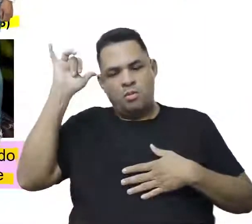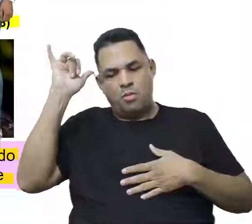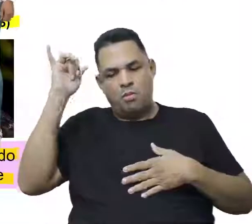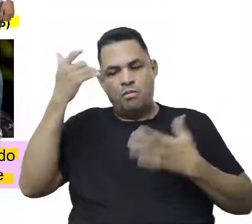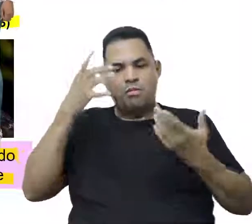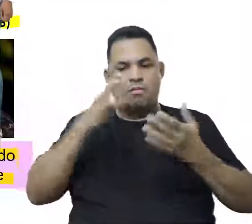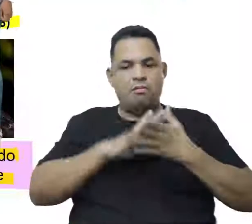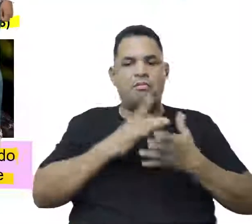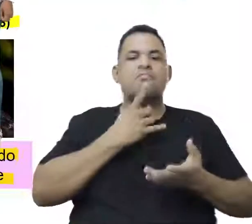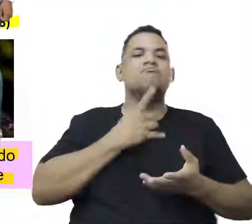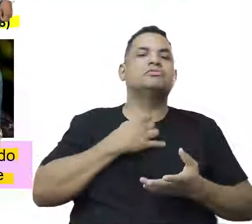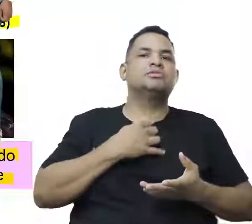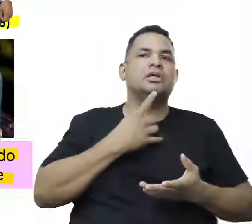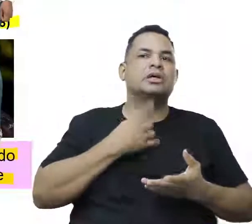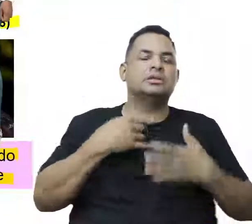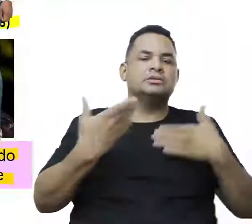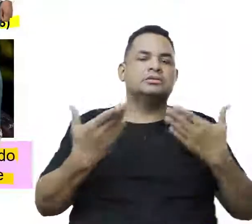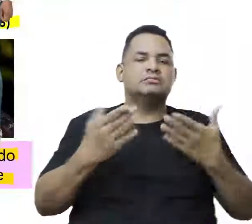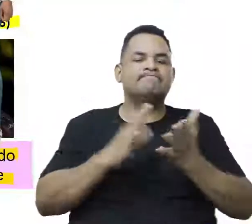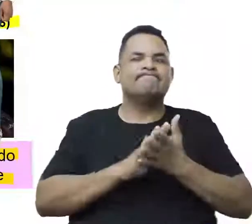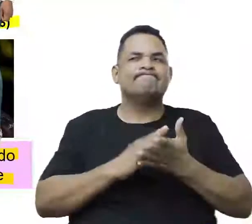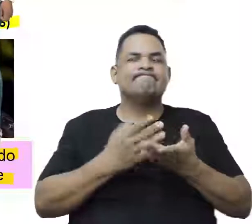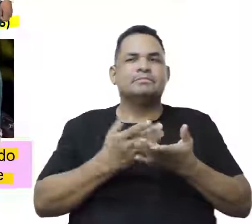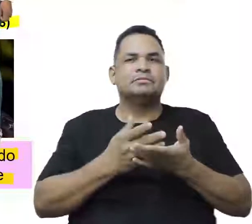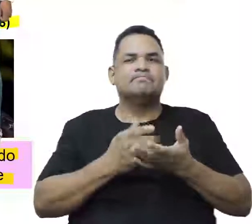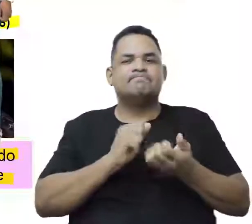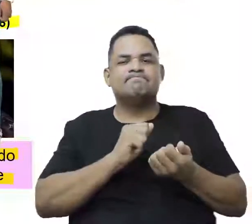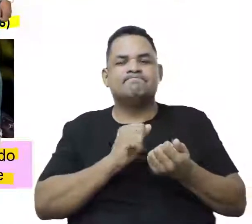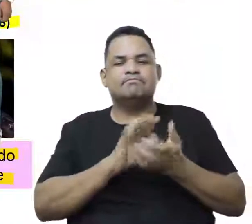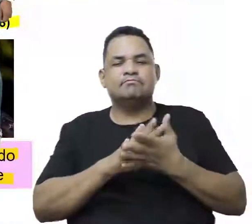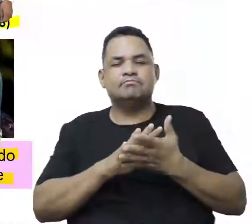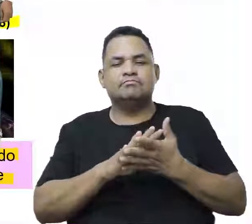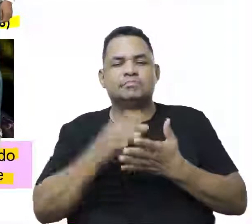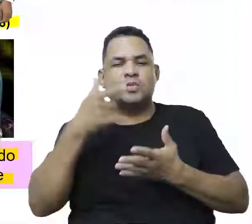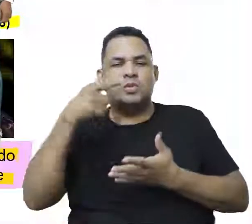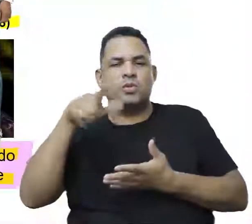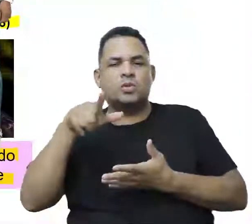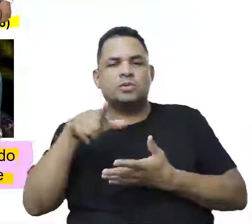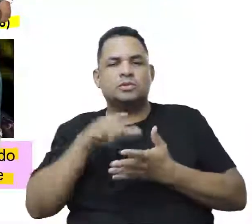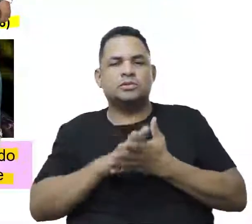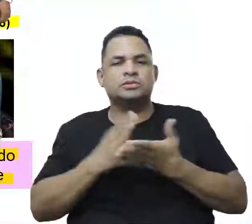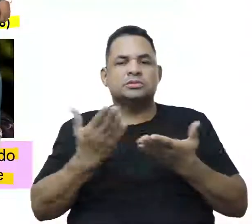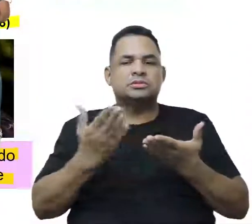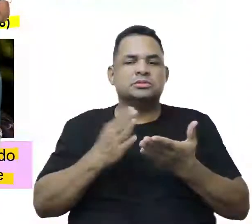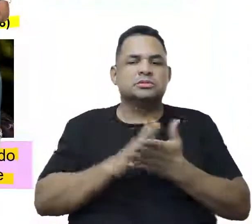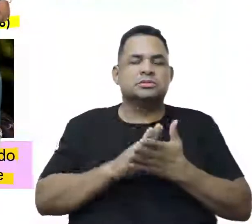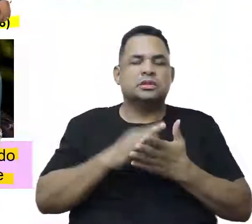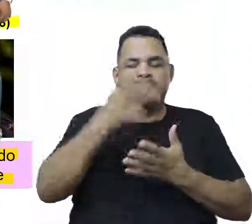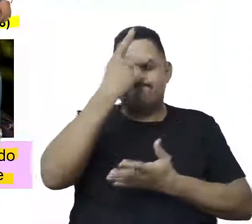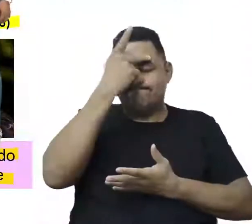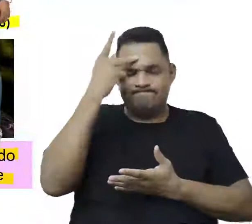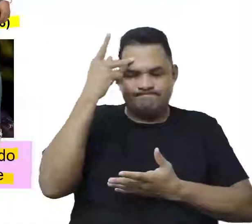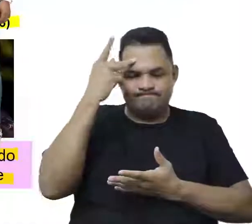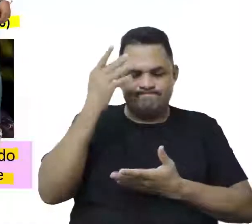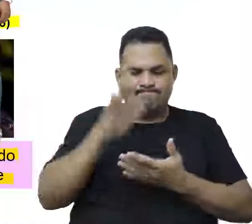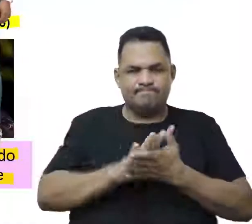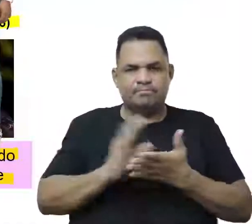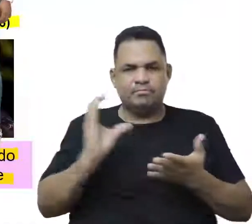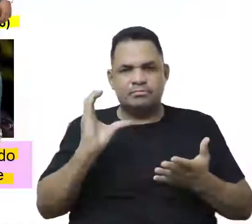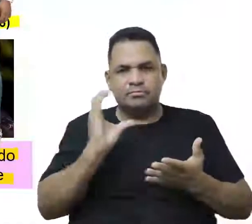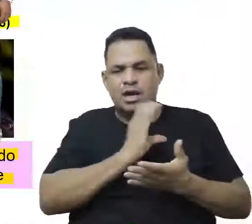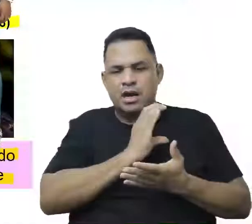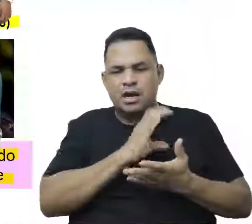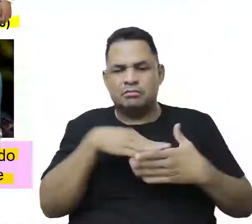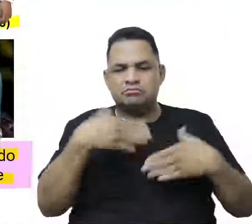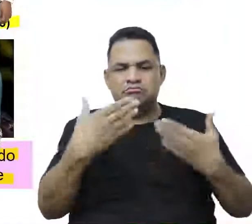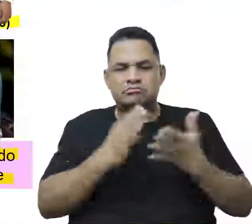instinto, o desejo, você consegue ver muito ali daquela pessoa assim que é imediatista, aquela pessoa que vai ali, já quer